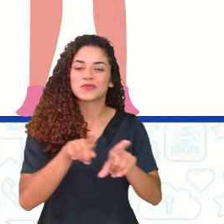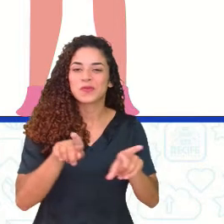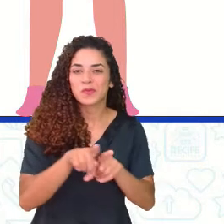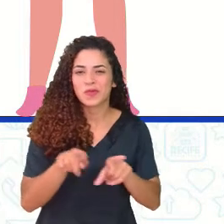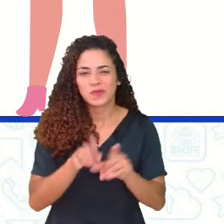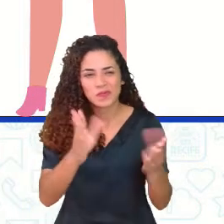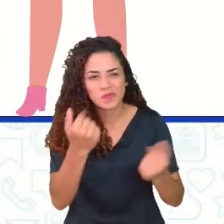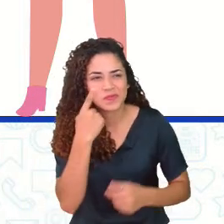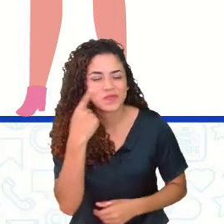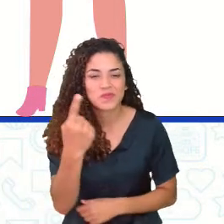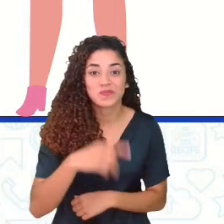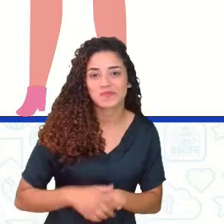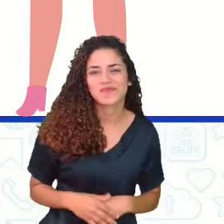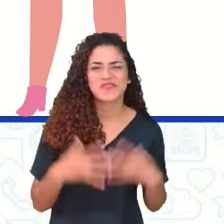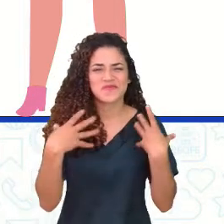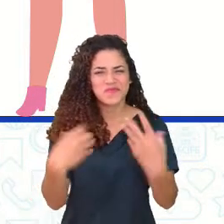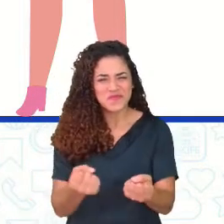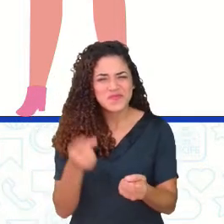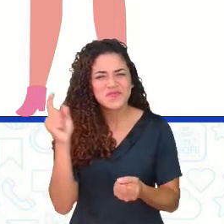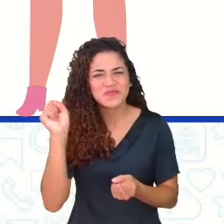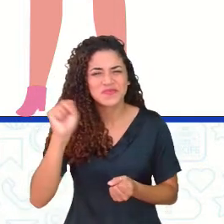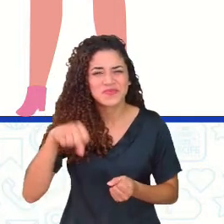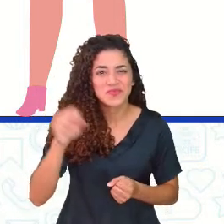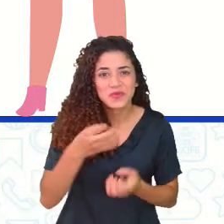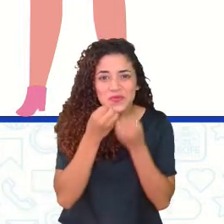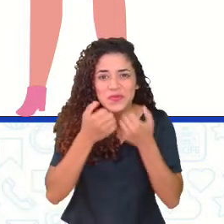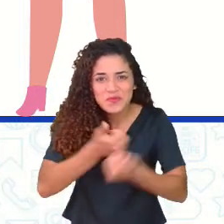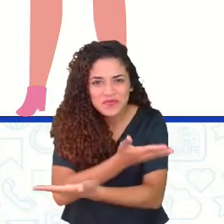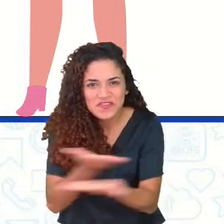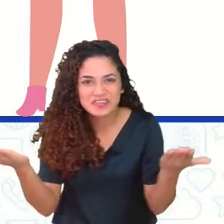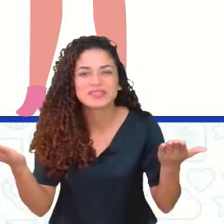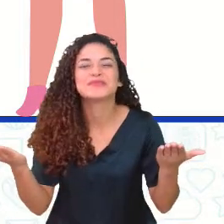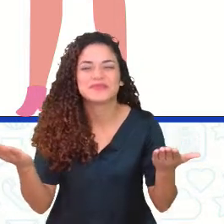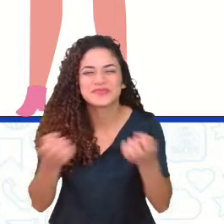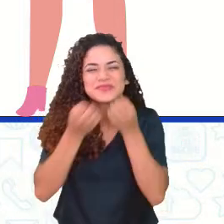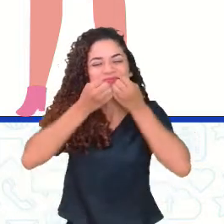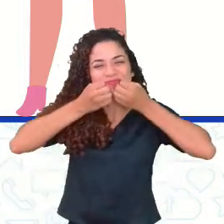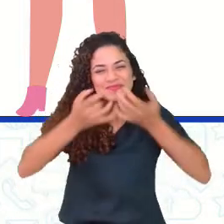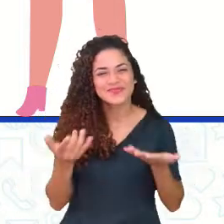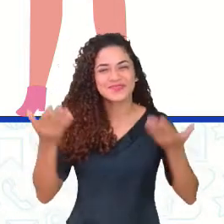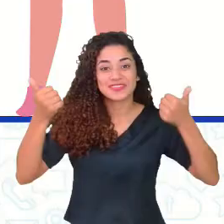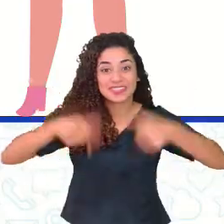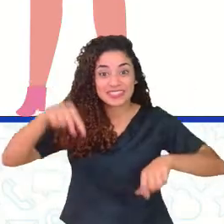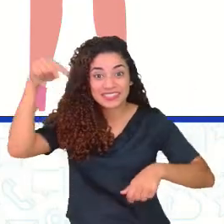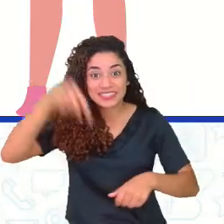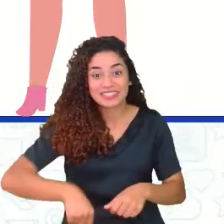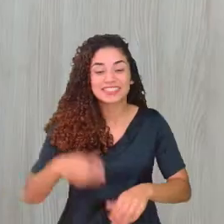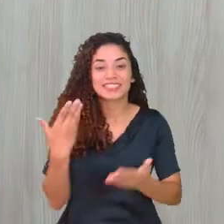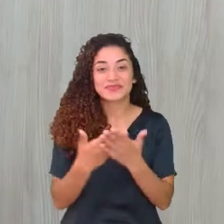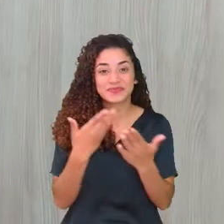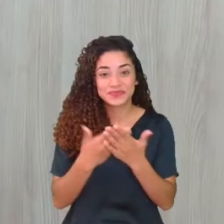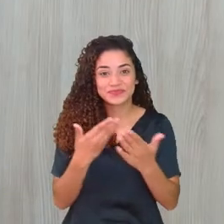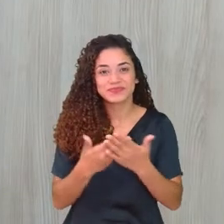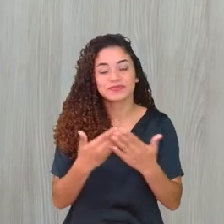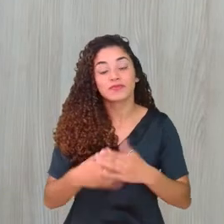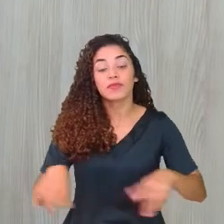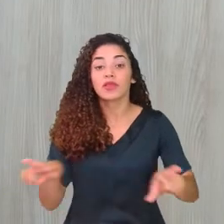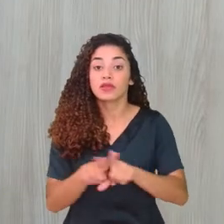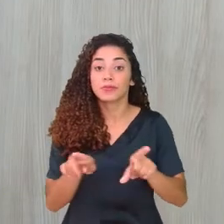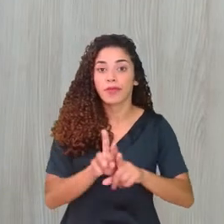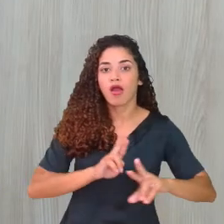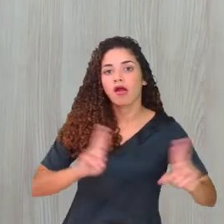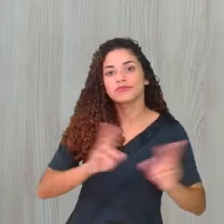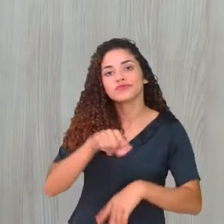Vamos lá, Cláudia? Vamos lá, professora Isabel. Tudo bem, pessoal, com vocês? Que bom estarmos aqui para mais uma aula. Em relação ao